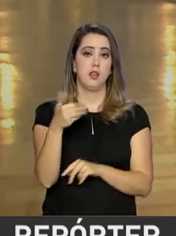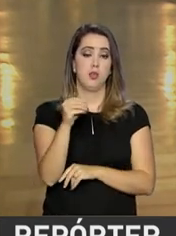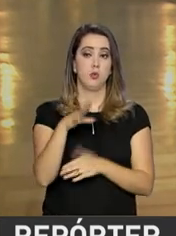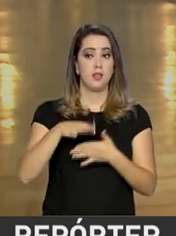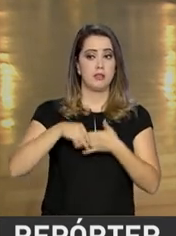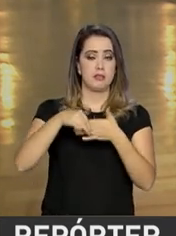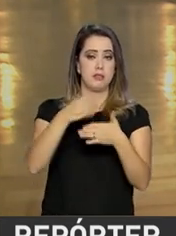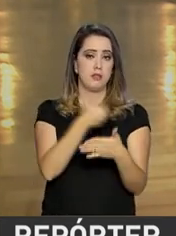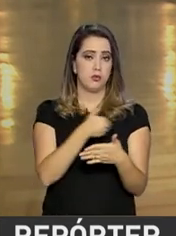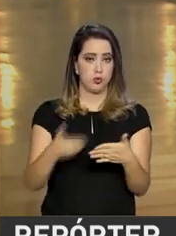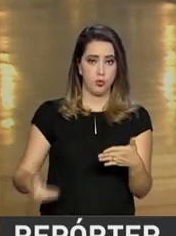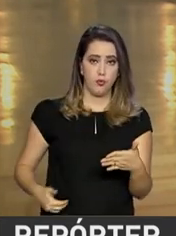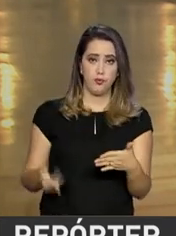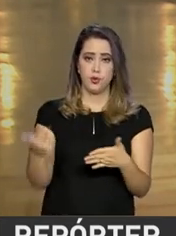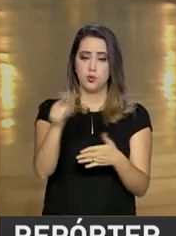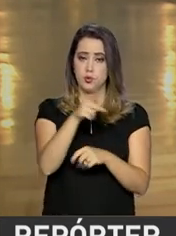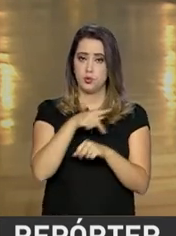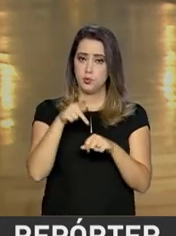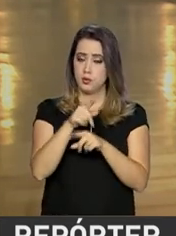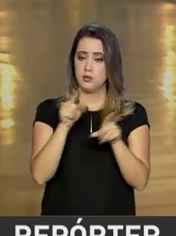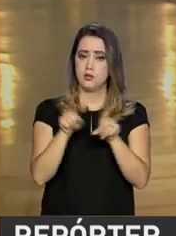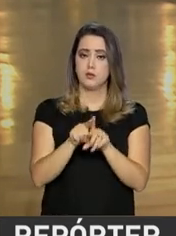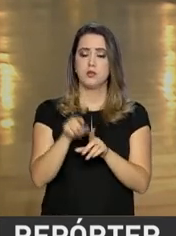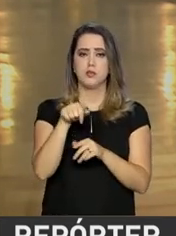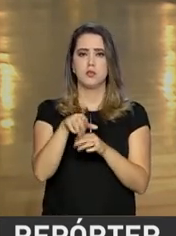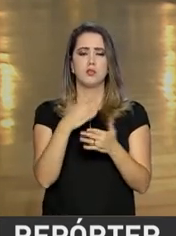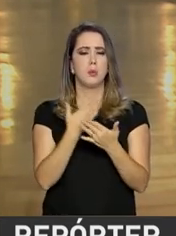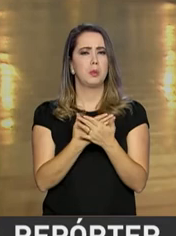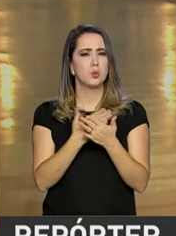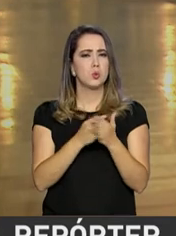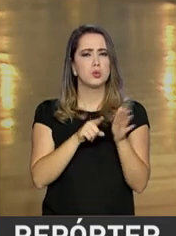de governo, além de especialistas,